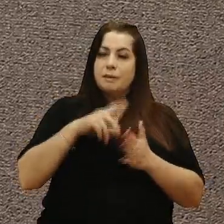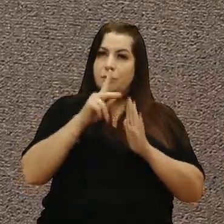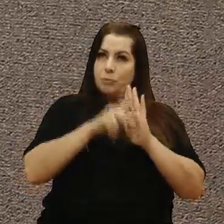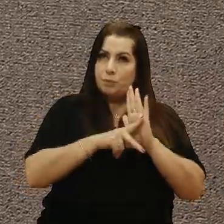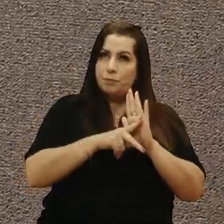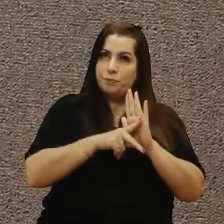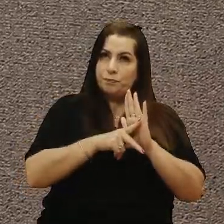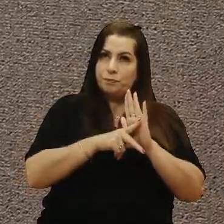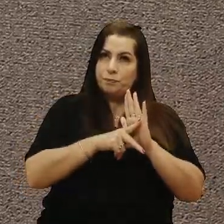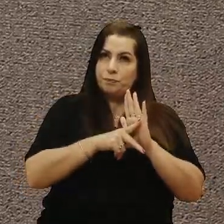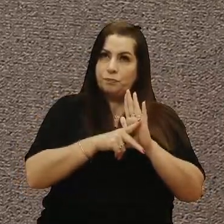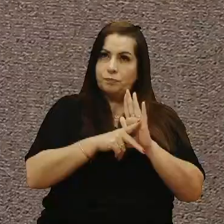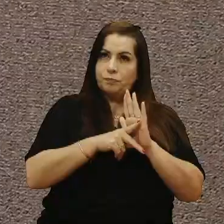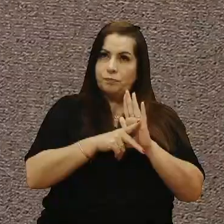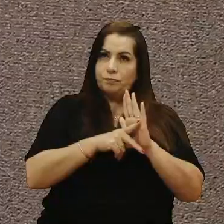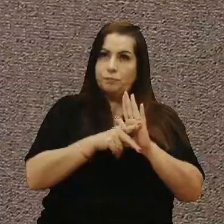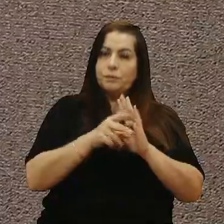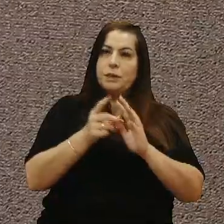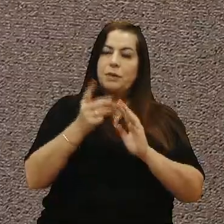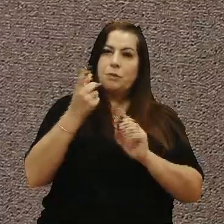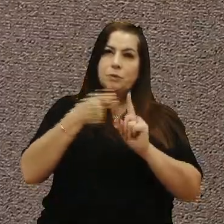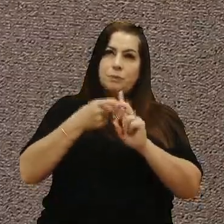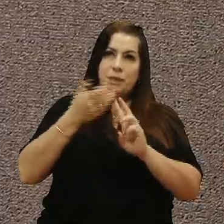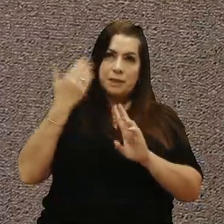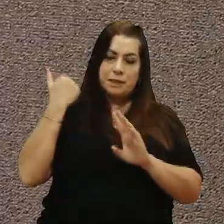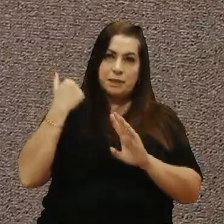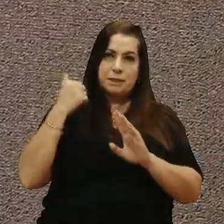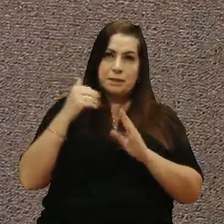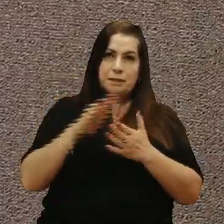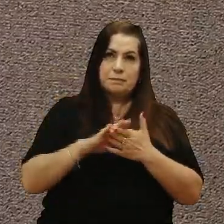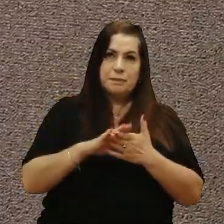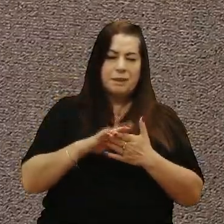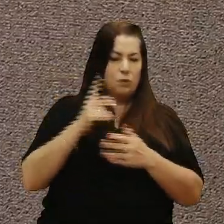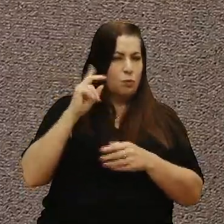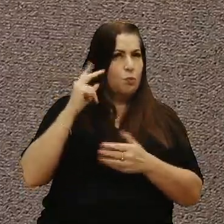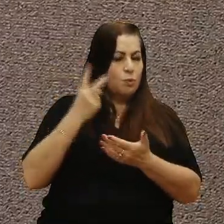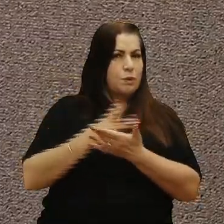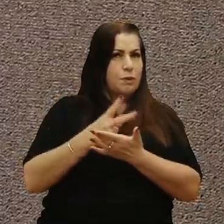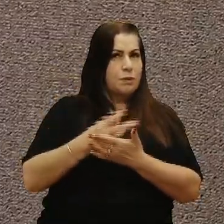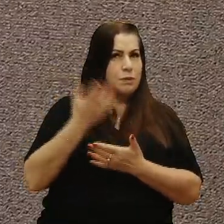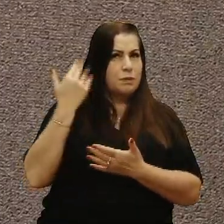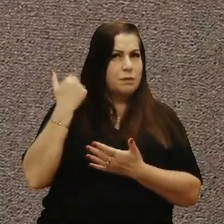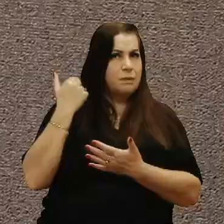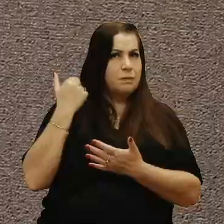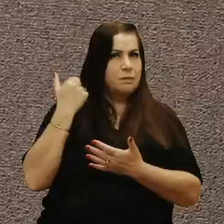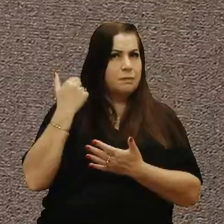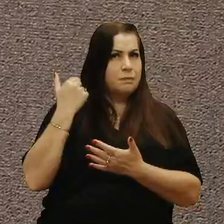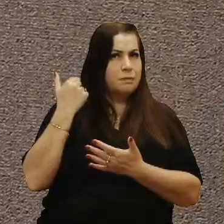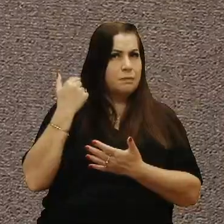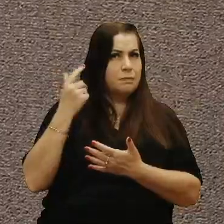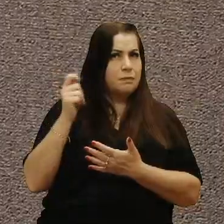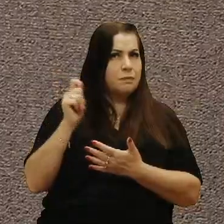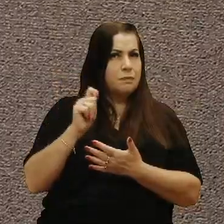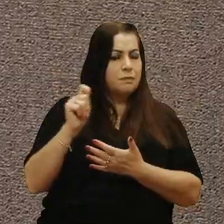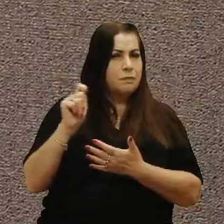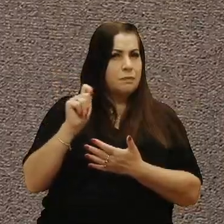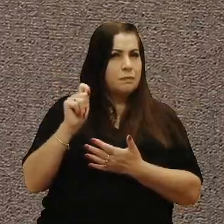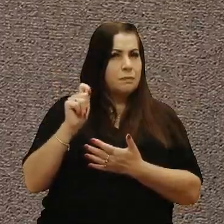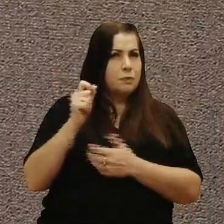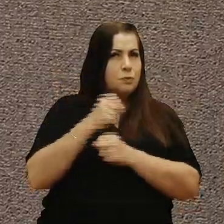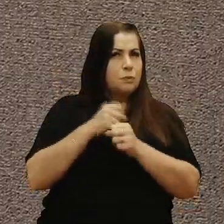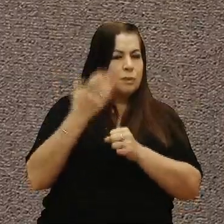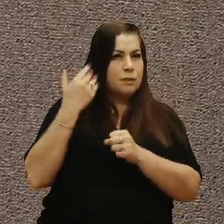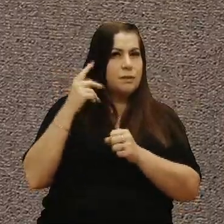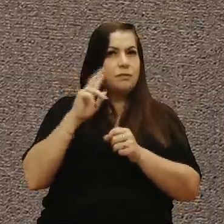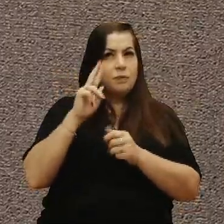projeto protocolado há alguns meses aqui na casa, se não estou equivocada, desde agosto do ano passado,